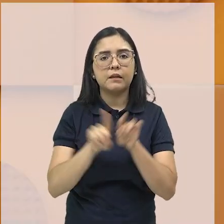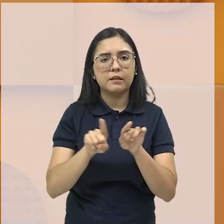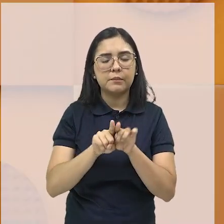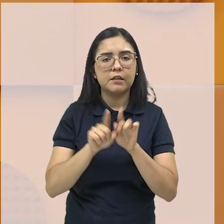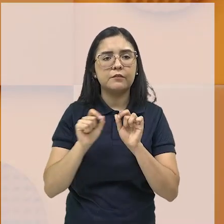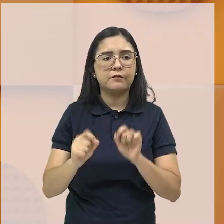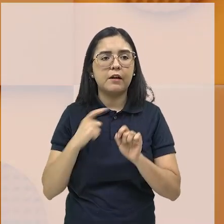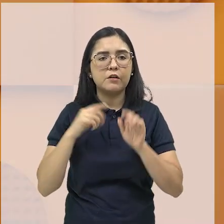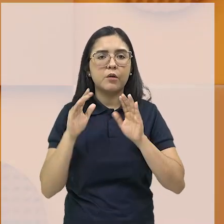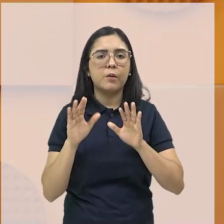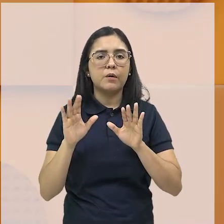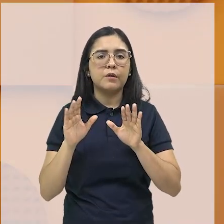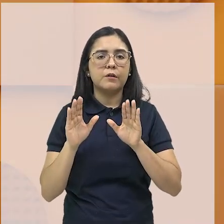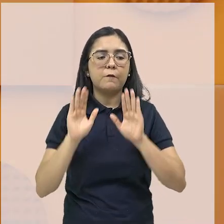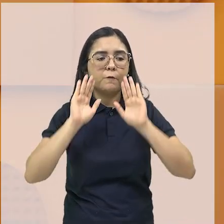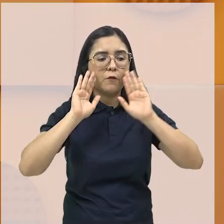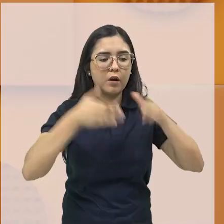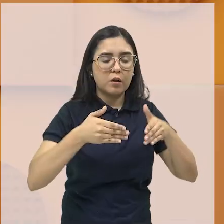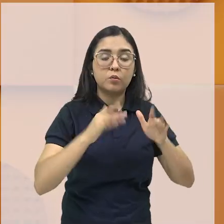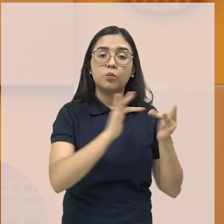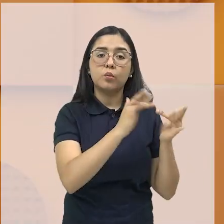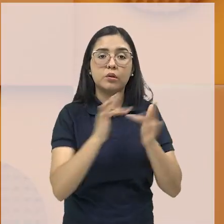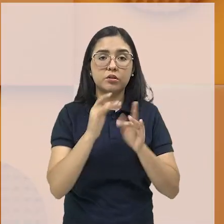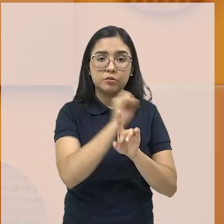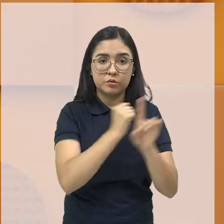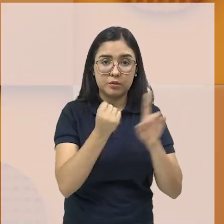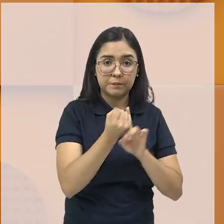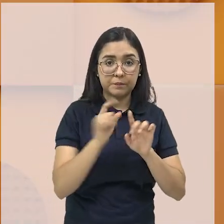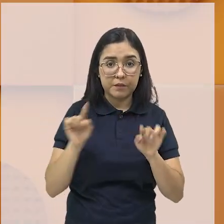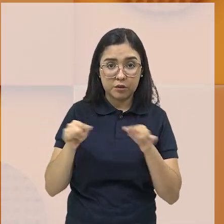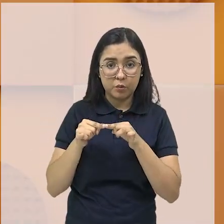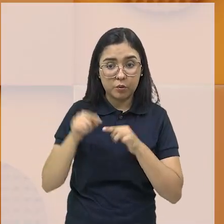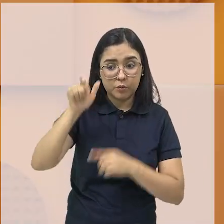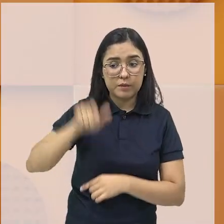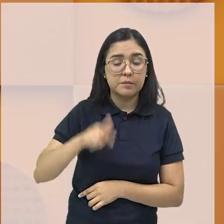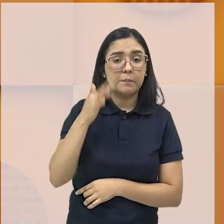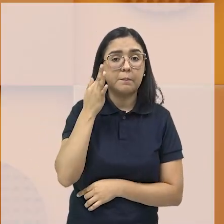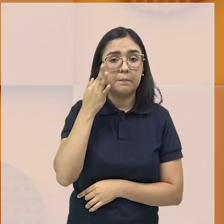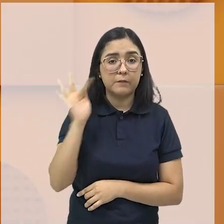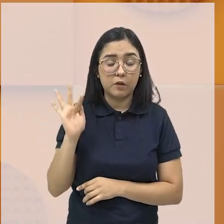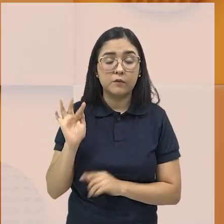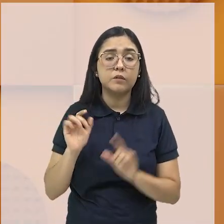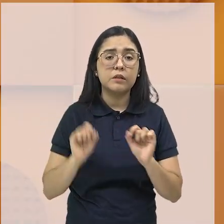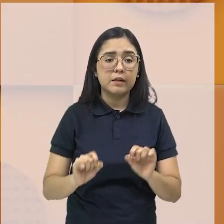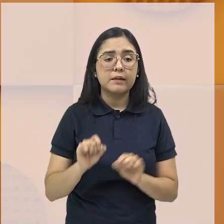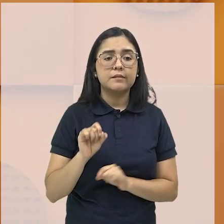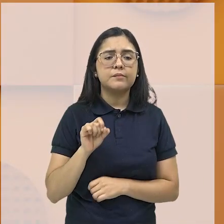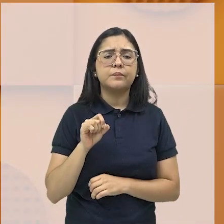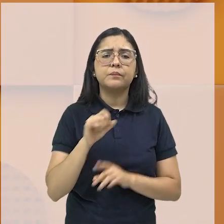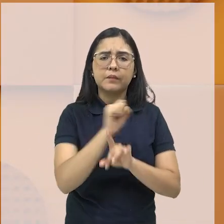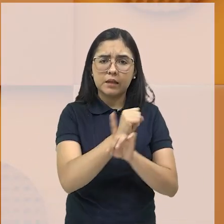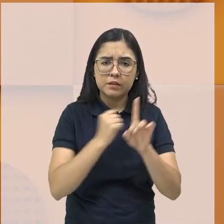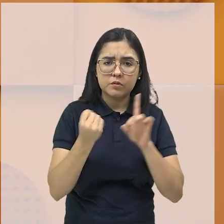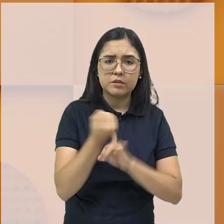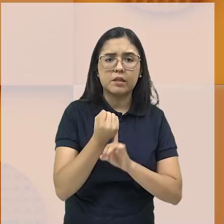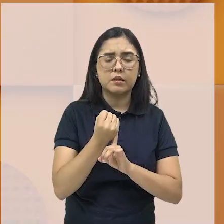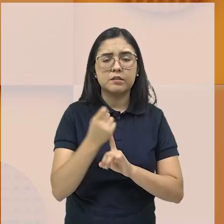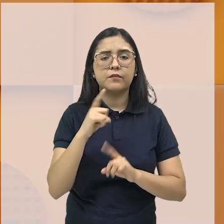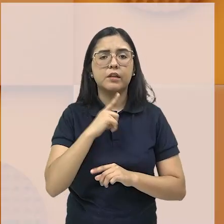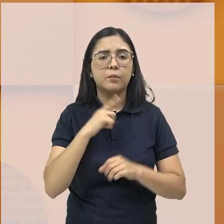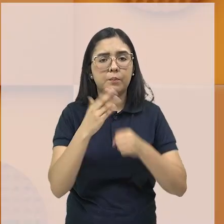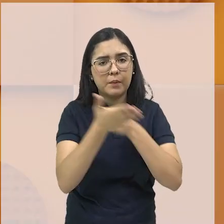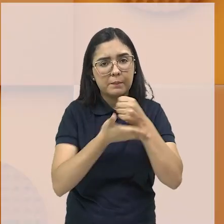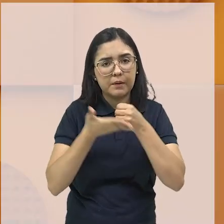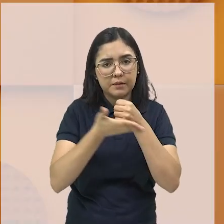tentar trazer para um contexto social. Segundo Herbert Spencer, né, cada sociedade ela vai ter ali uma